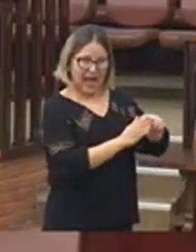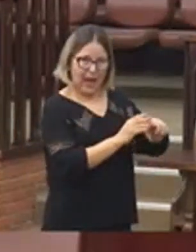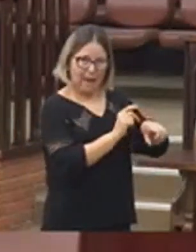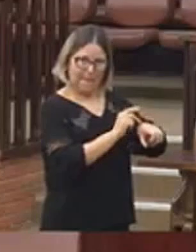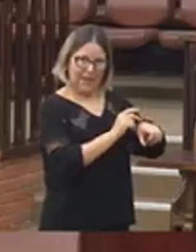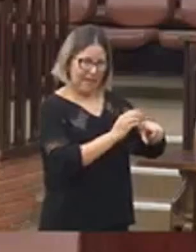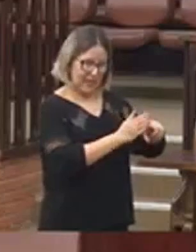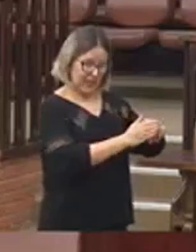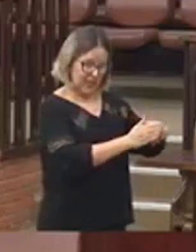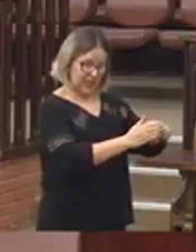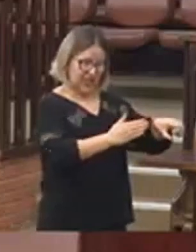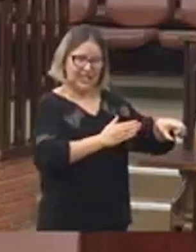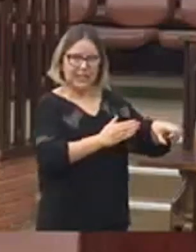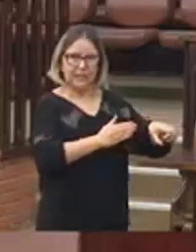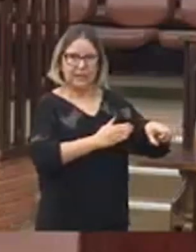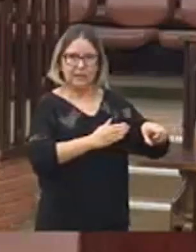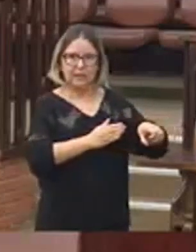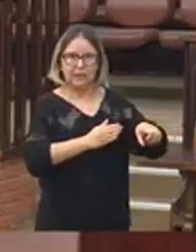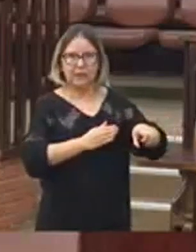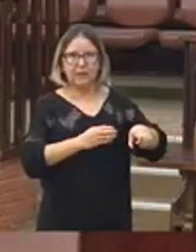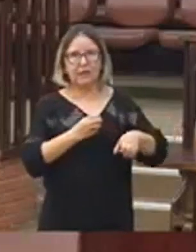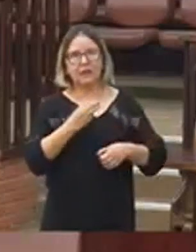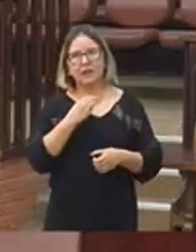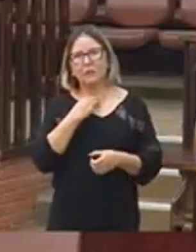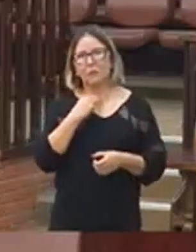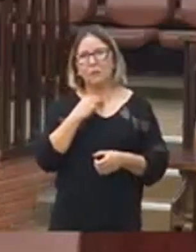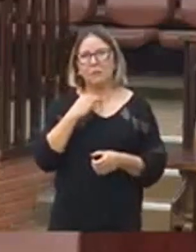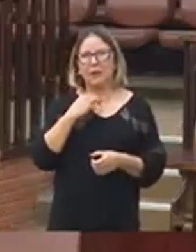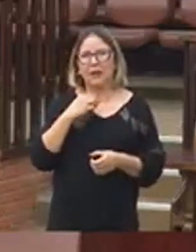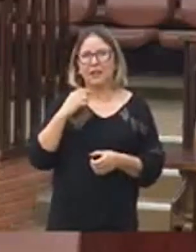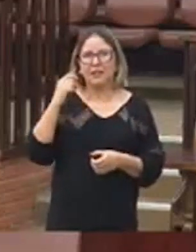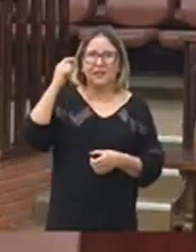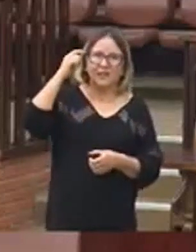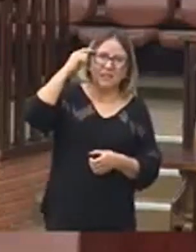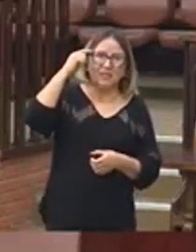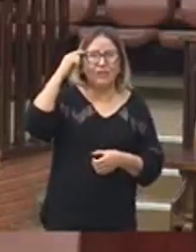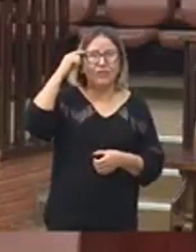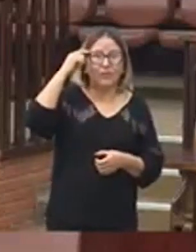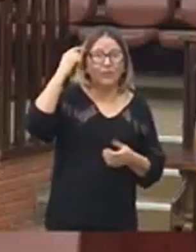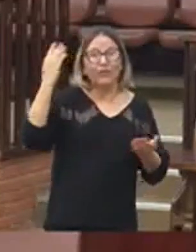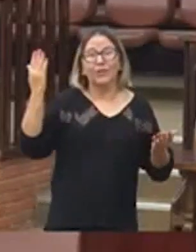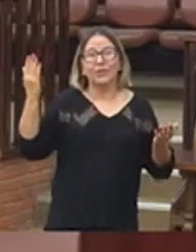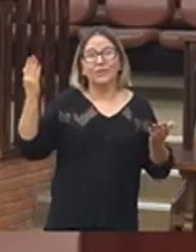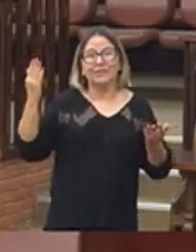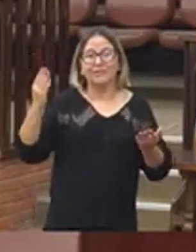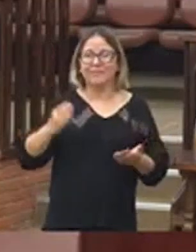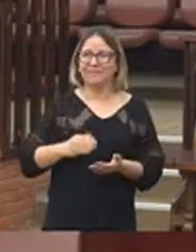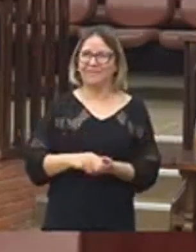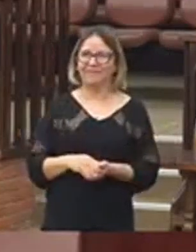É isto que faz Jesus chorar. Quando nós nos tornamos